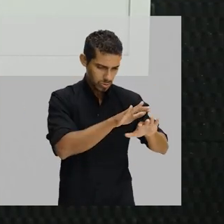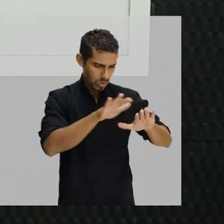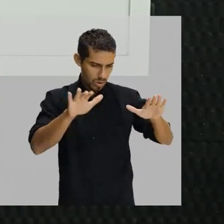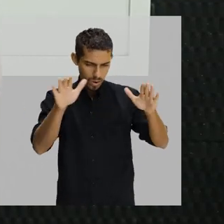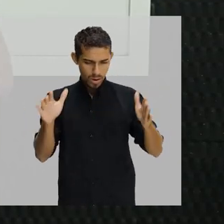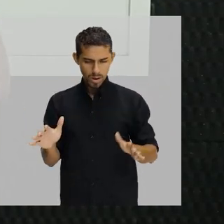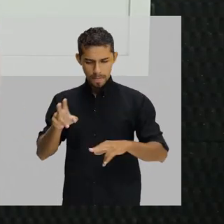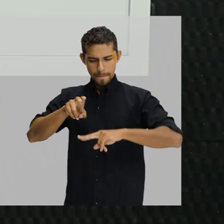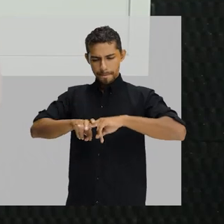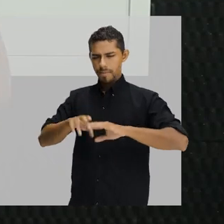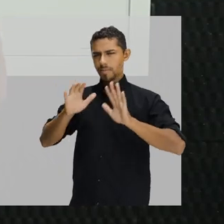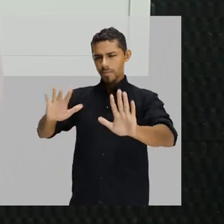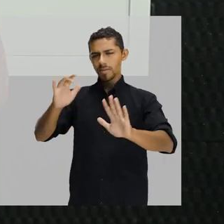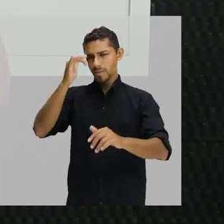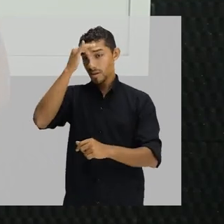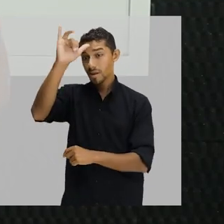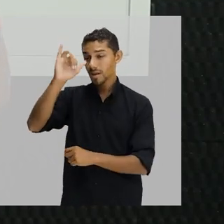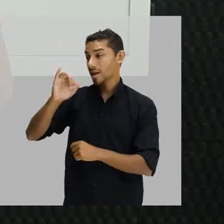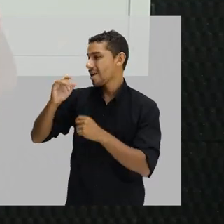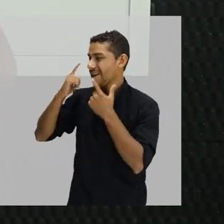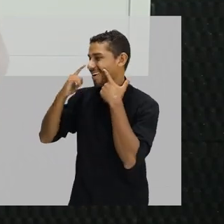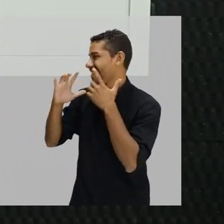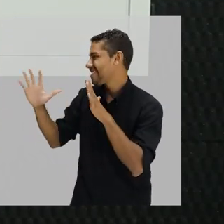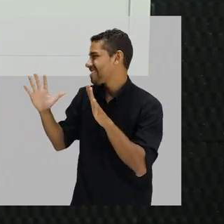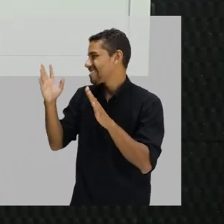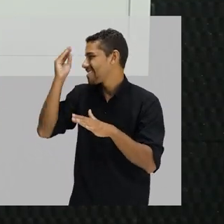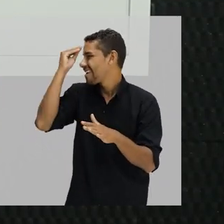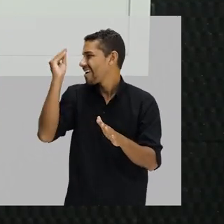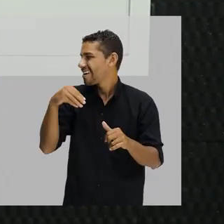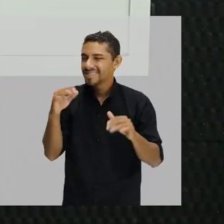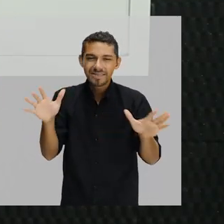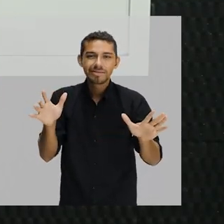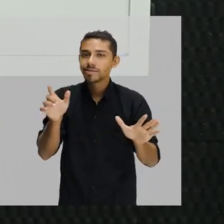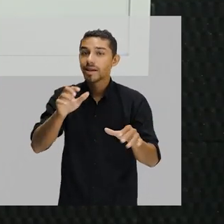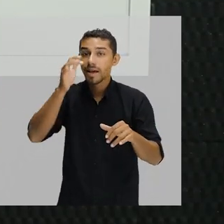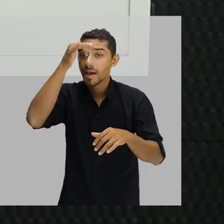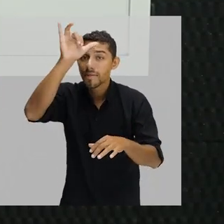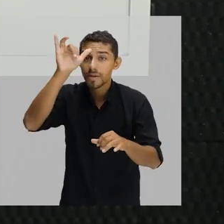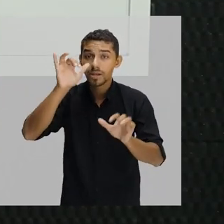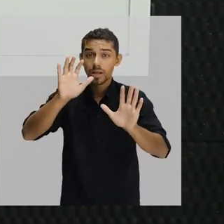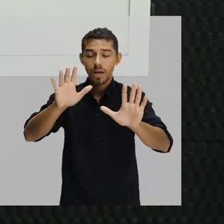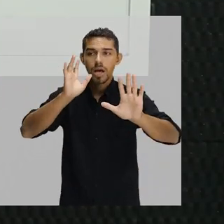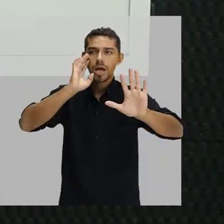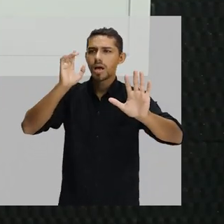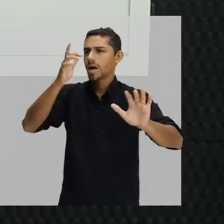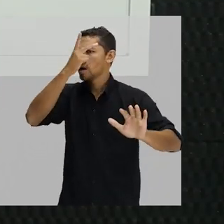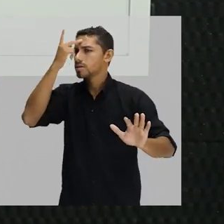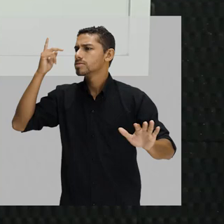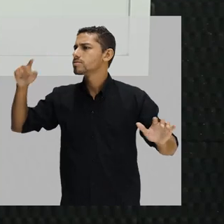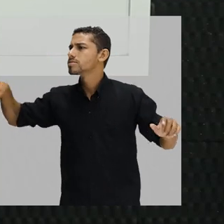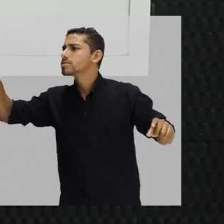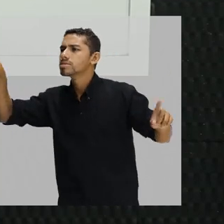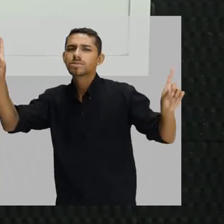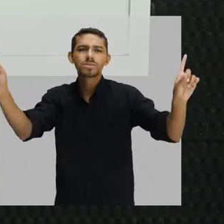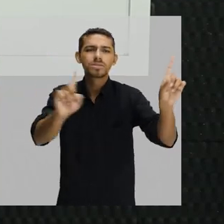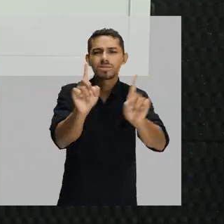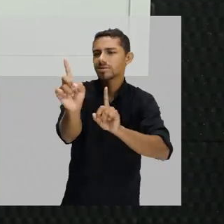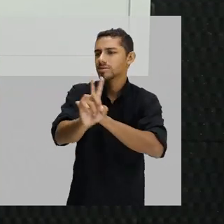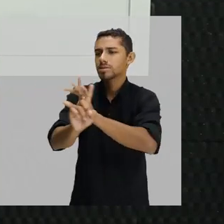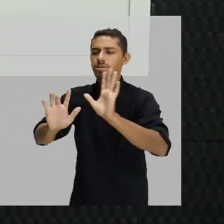na cadeira para evitar dispersão, tá? Não vá olhar tanto aquilo que está passando ao redor, se